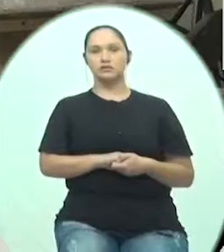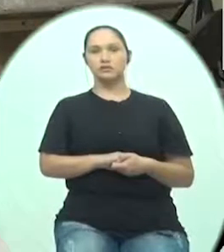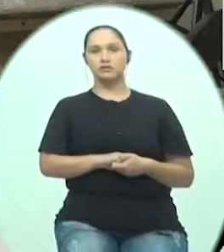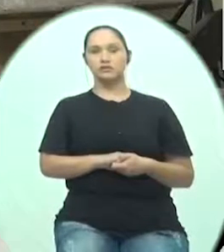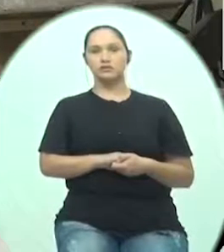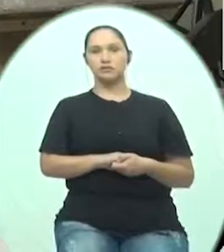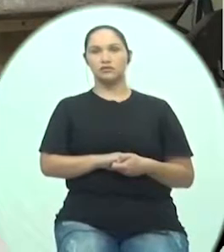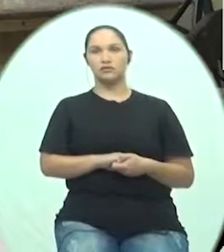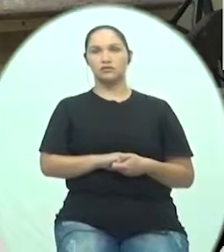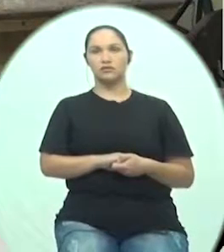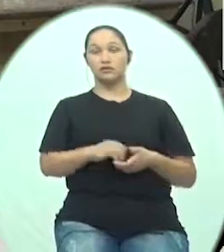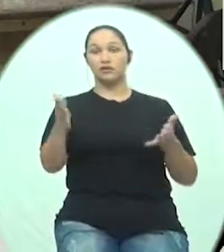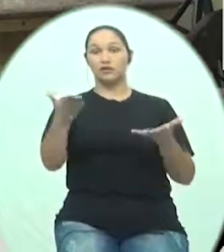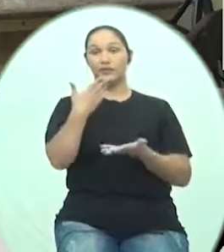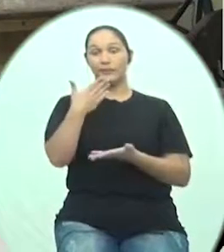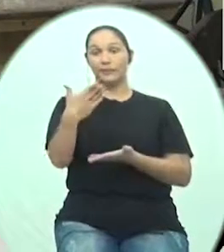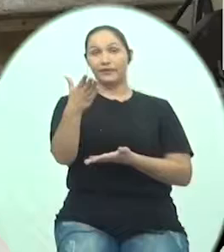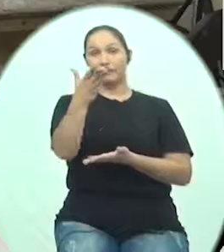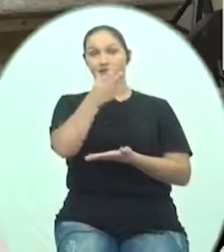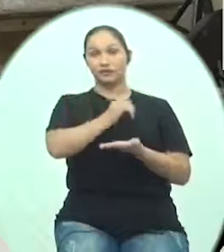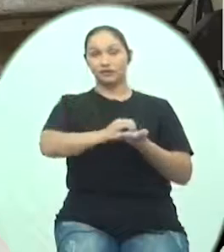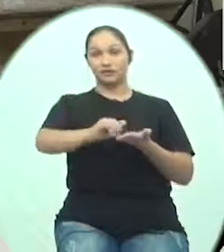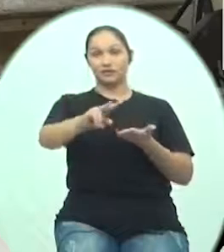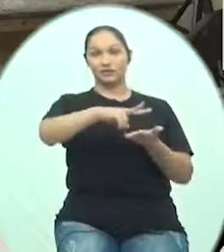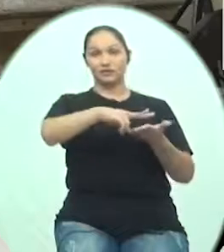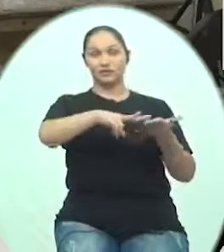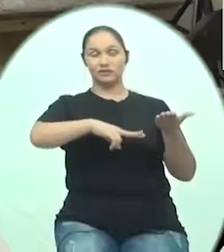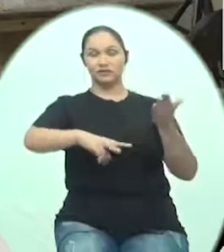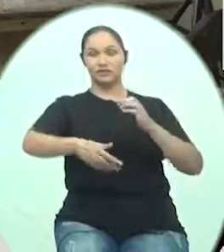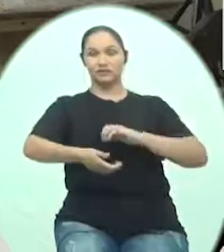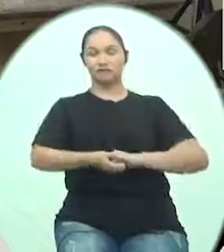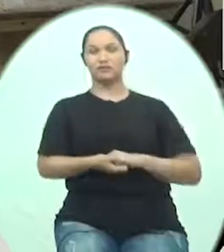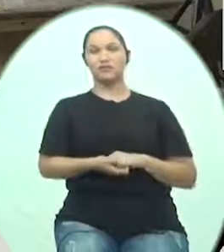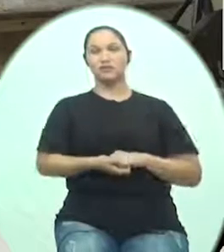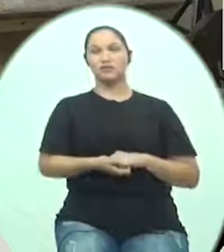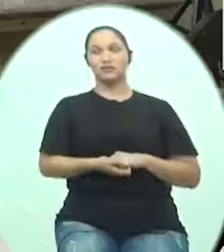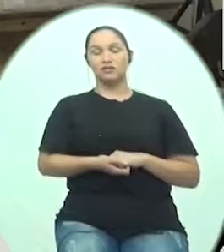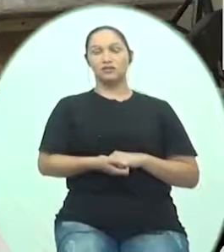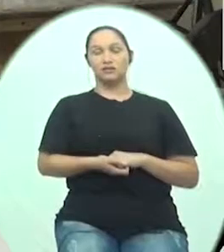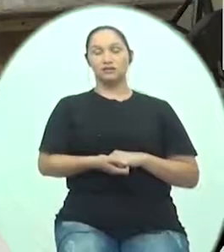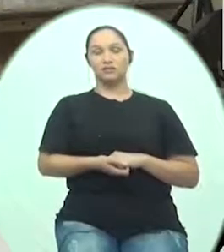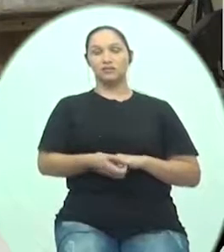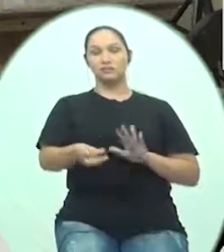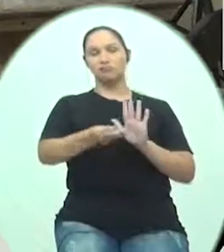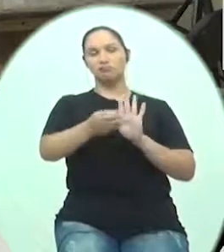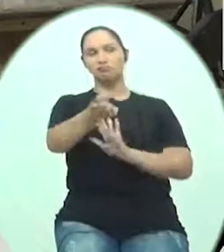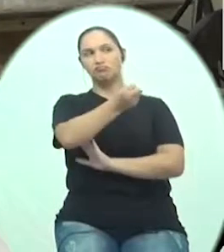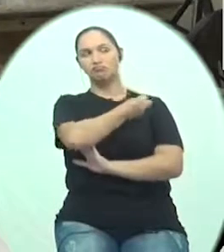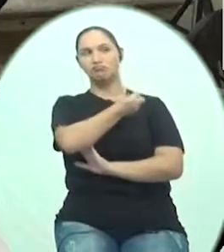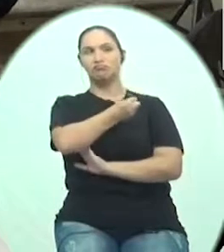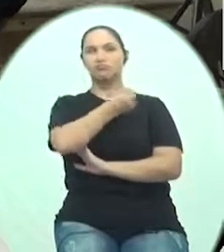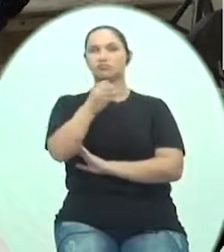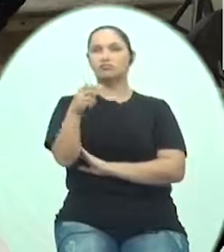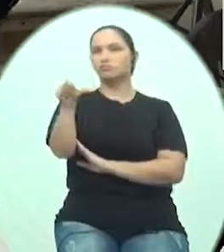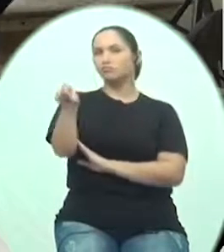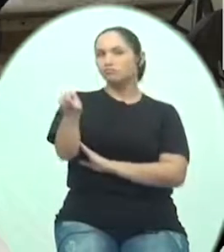Obrigado solicito ao Senhor secretário para que faça a leitura das matérias indicação